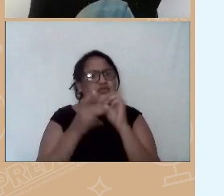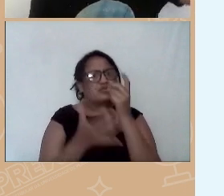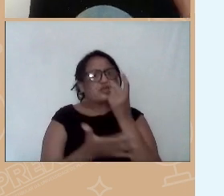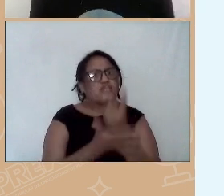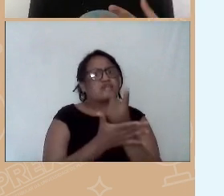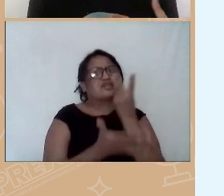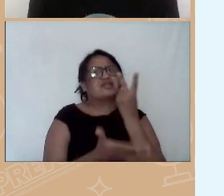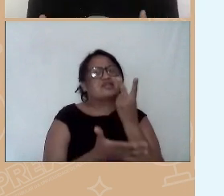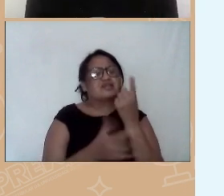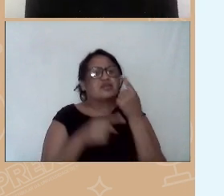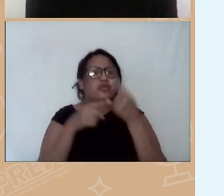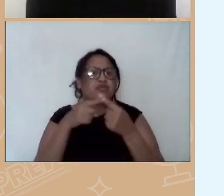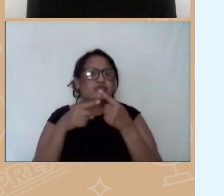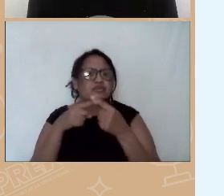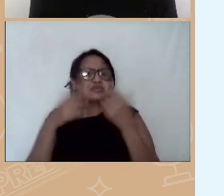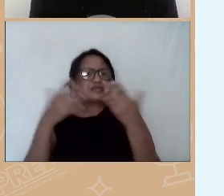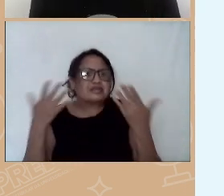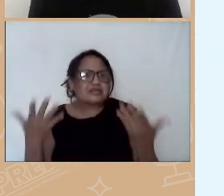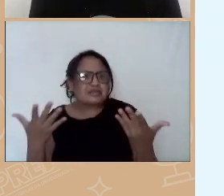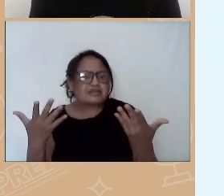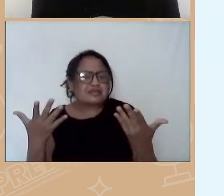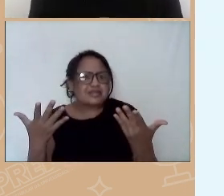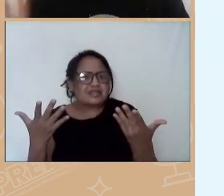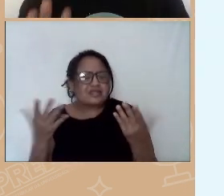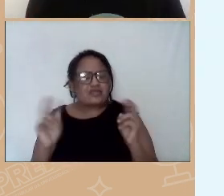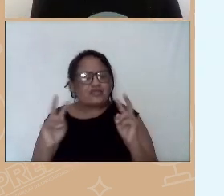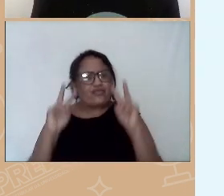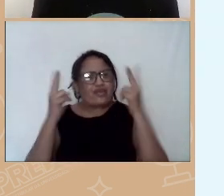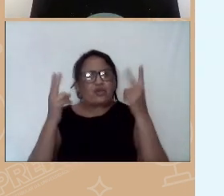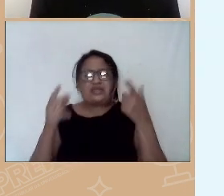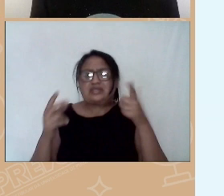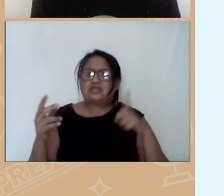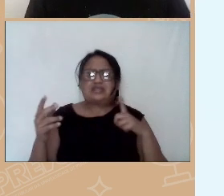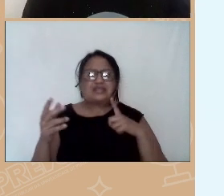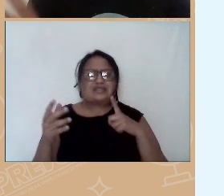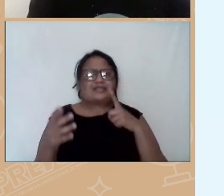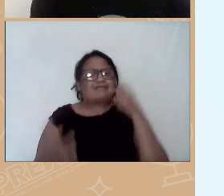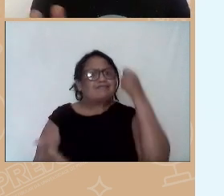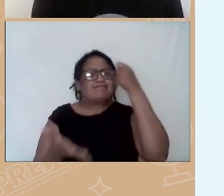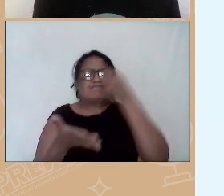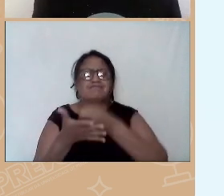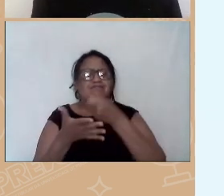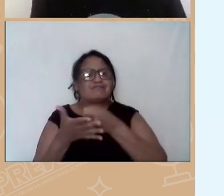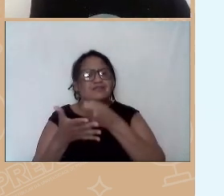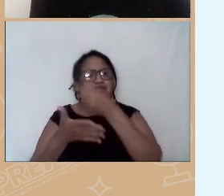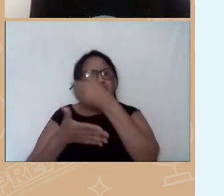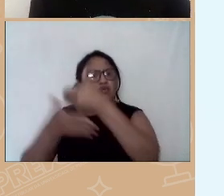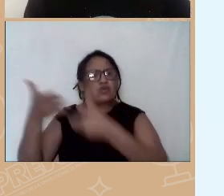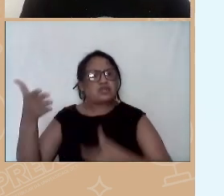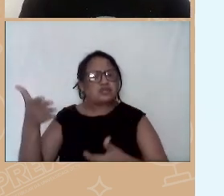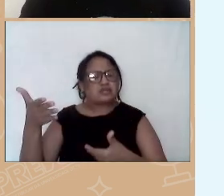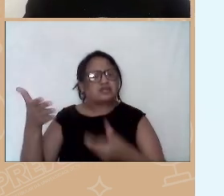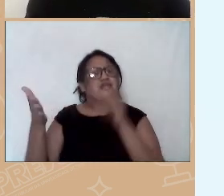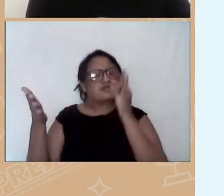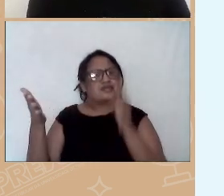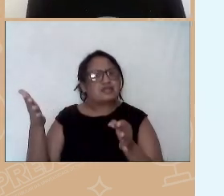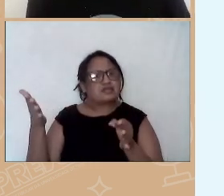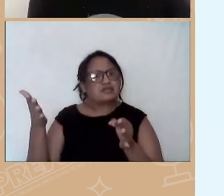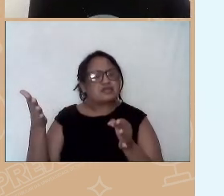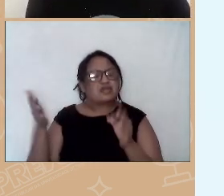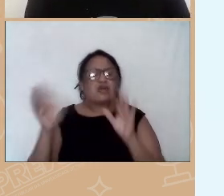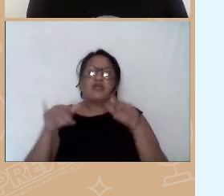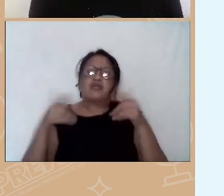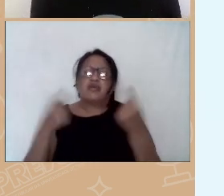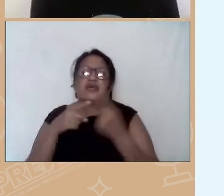poderia receber o valor por não ter cumprido o tempo de contrato está correto, né? a causa está aí, a gente vê que a causa ele não cumpriu,